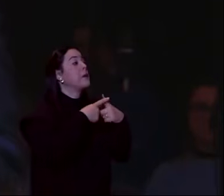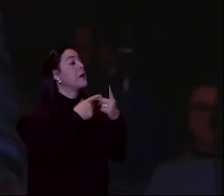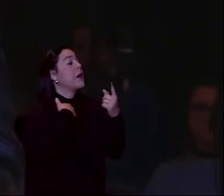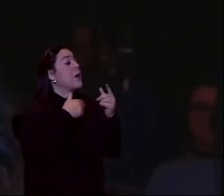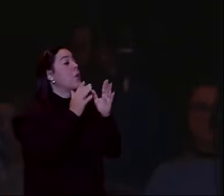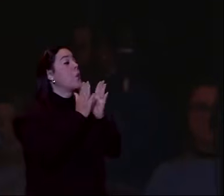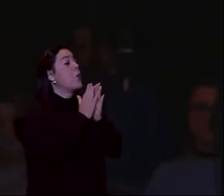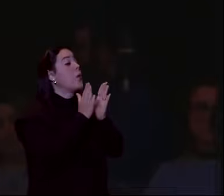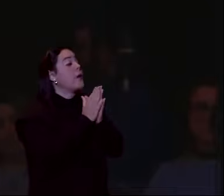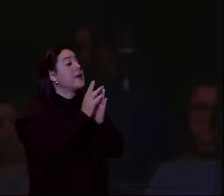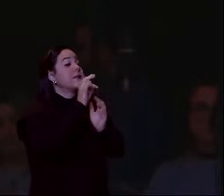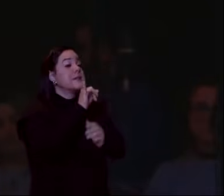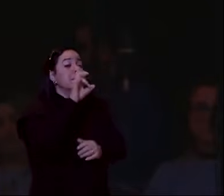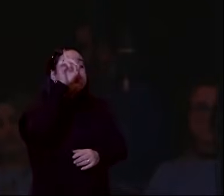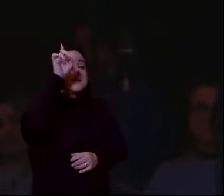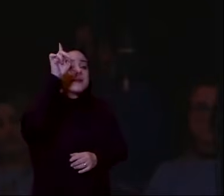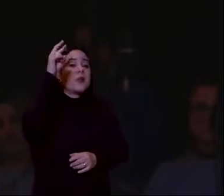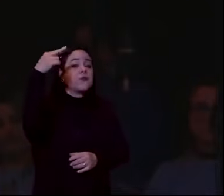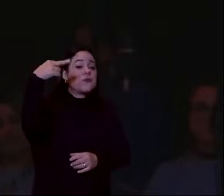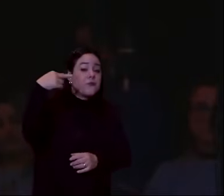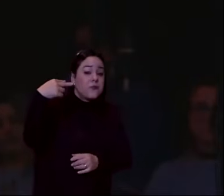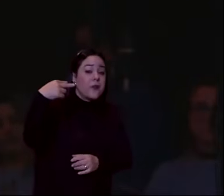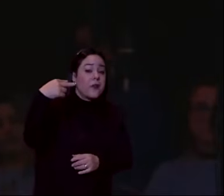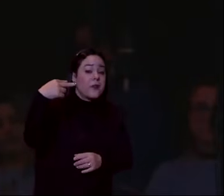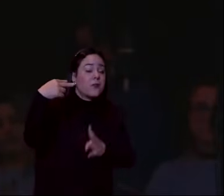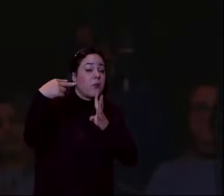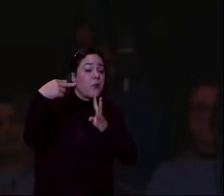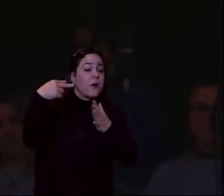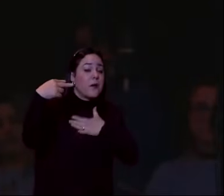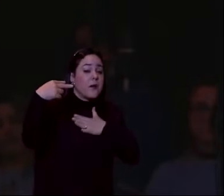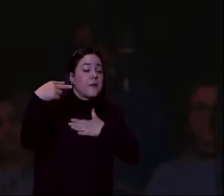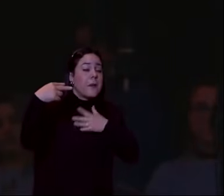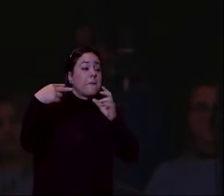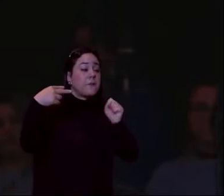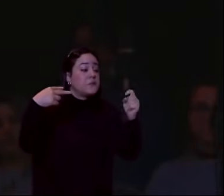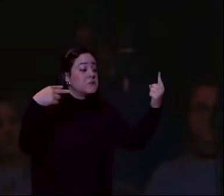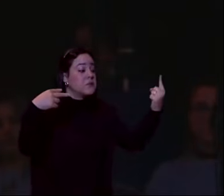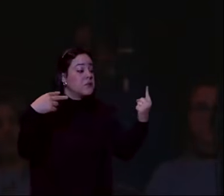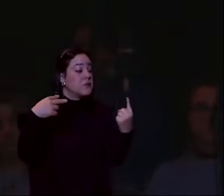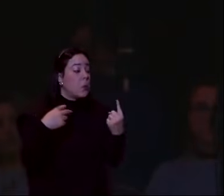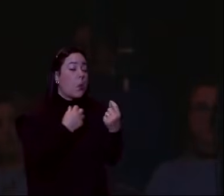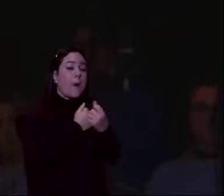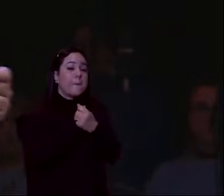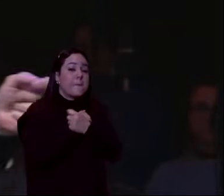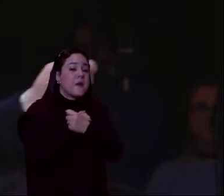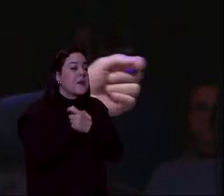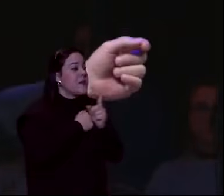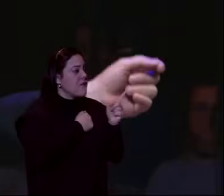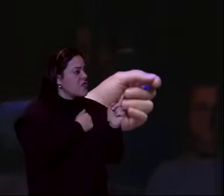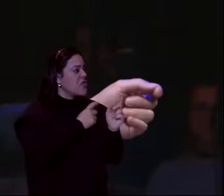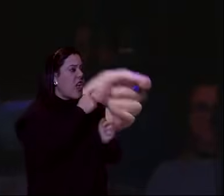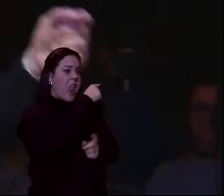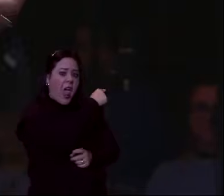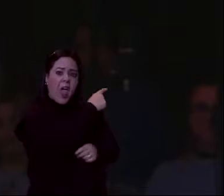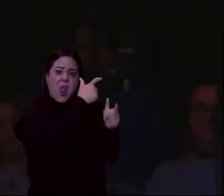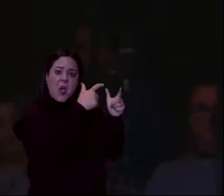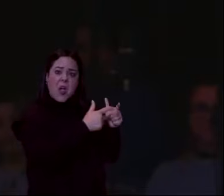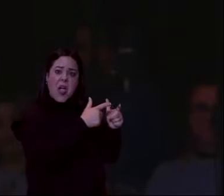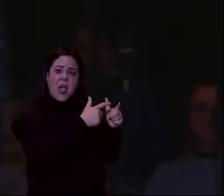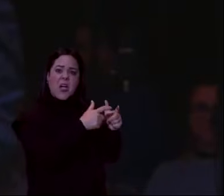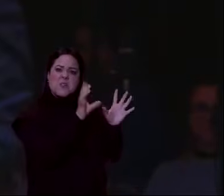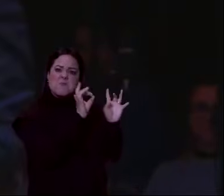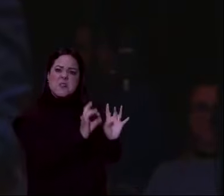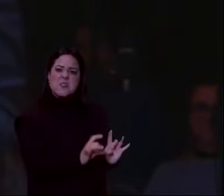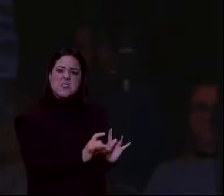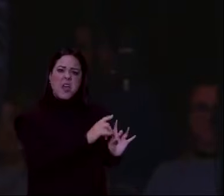uma oração, que se Deus estivesse me vendo aqui nesse lugar, mandasse alguém me abraçar, e você saiu lá do púlpito só para vir